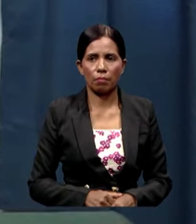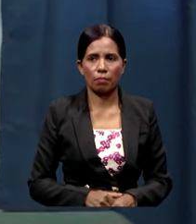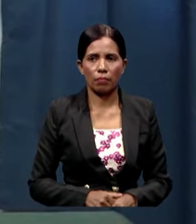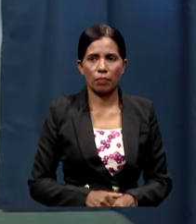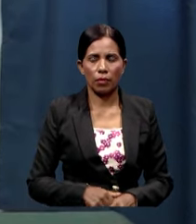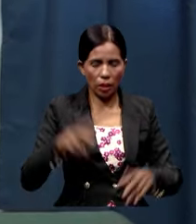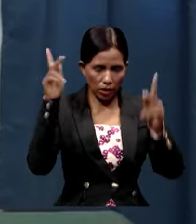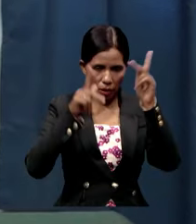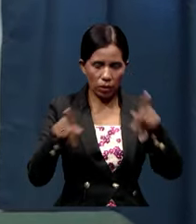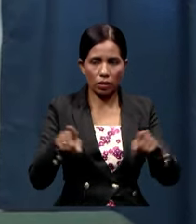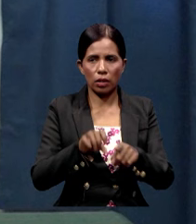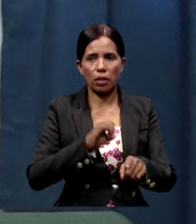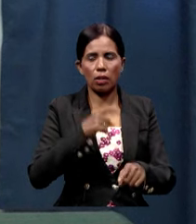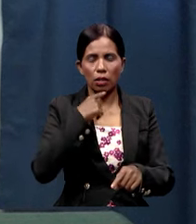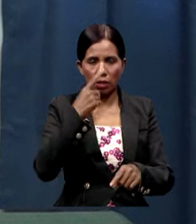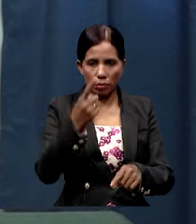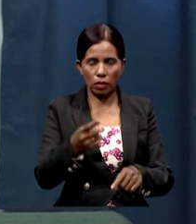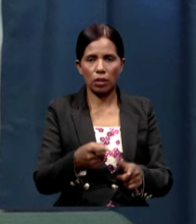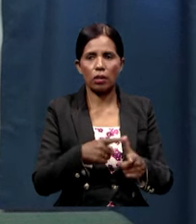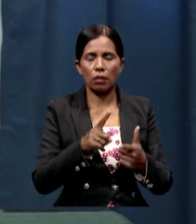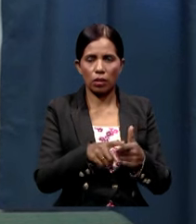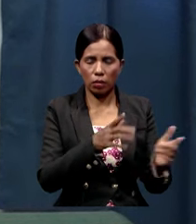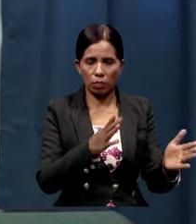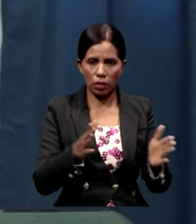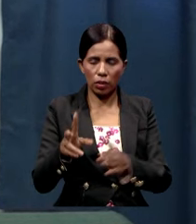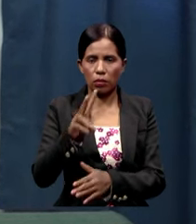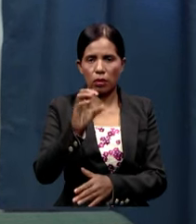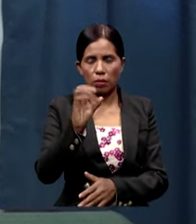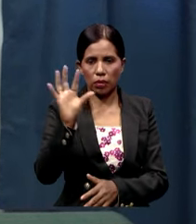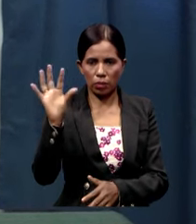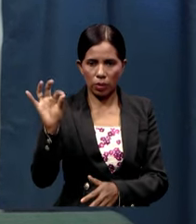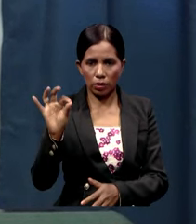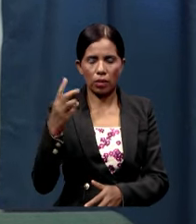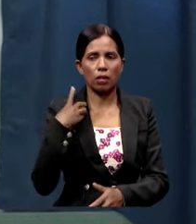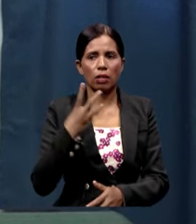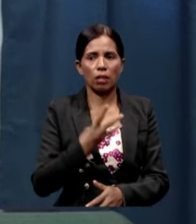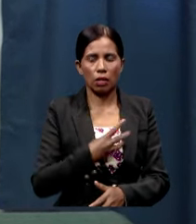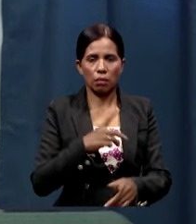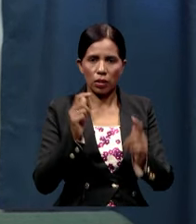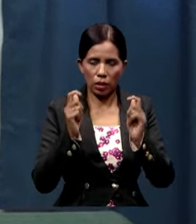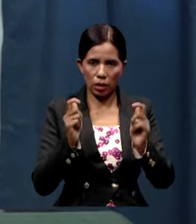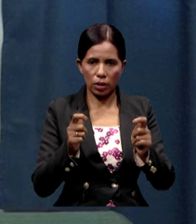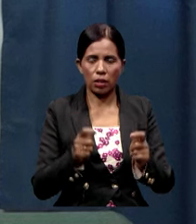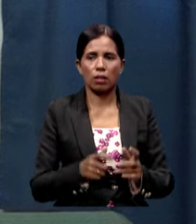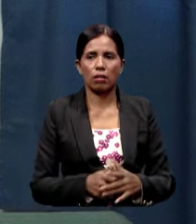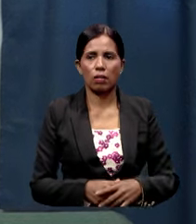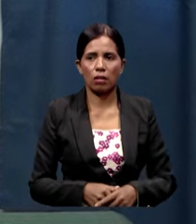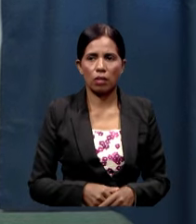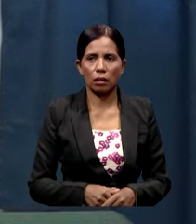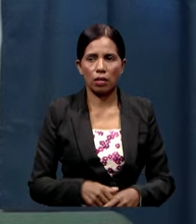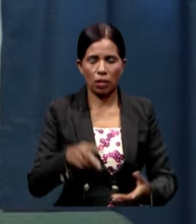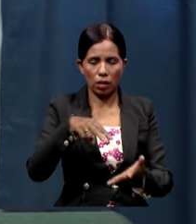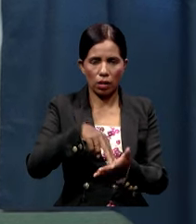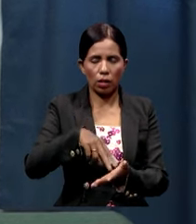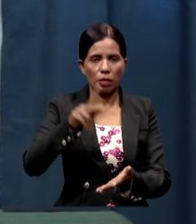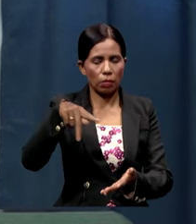causa ser né a nessa hora explica ali o ano que depois do processo de 2009 a mim pouco a tu ri